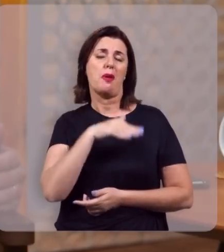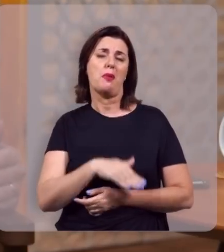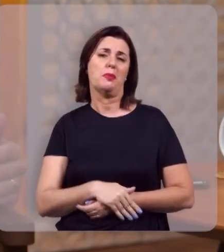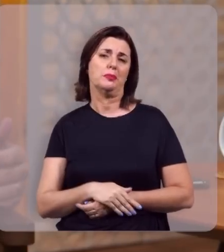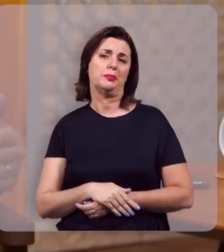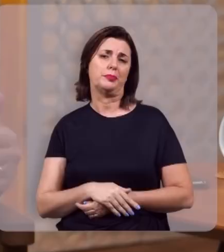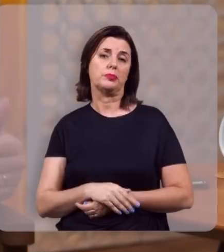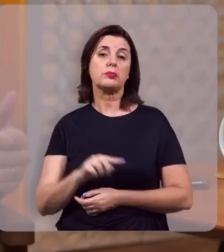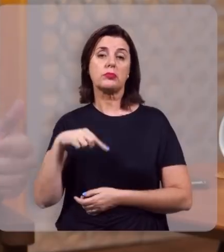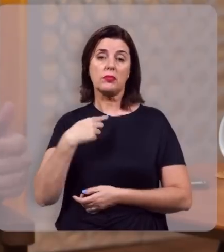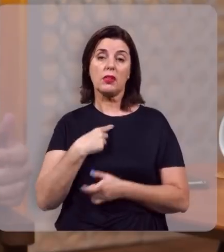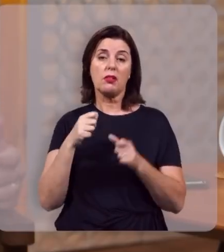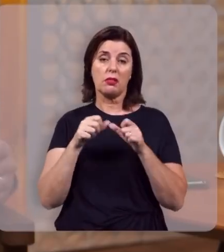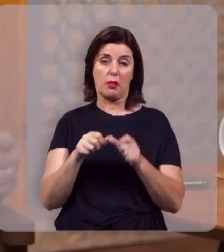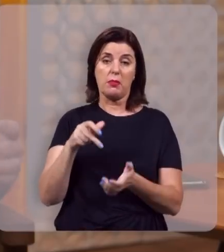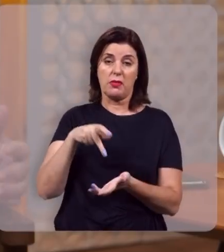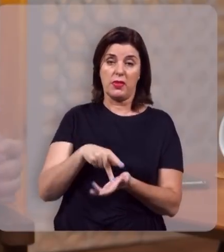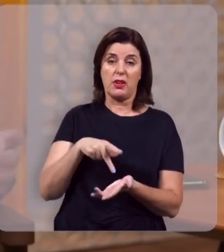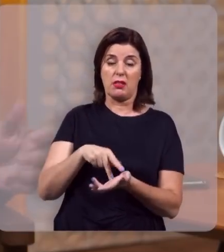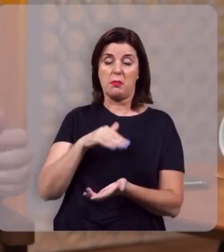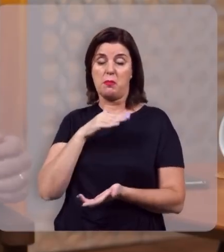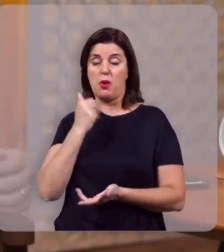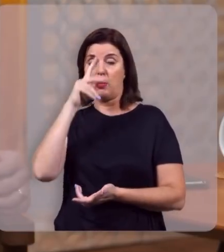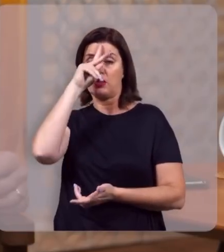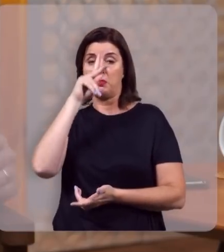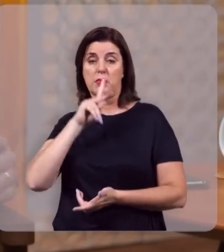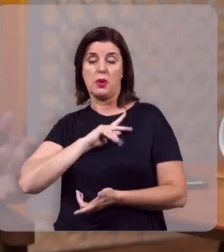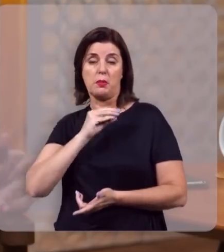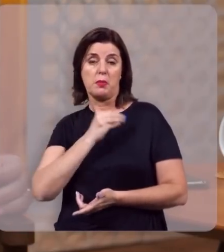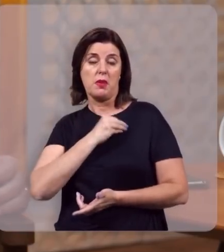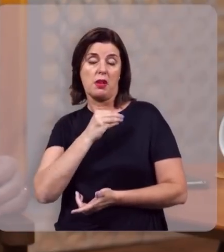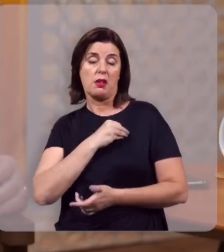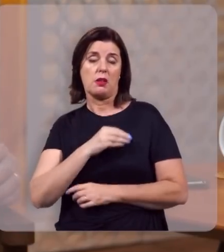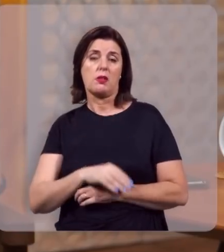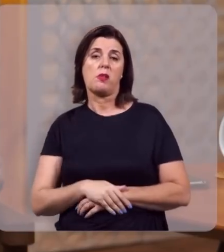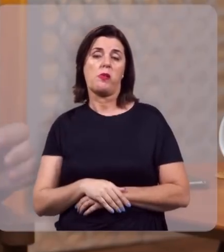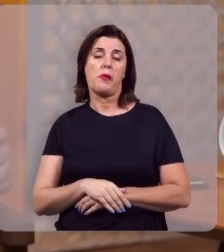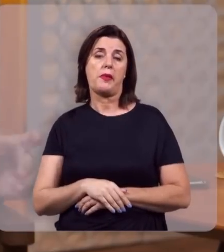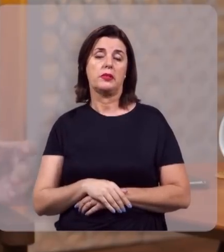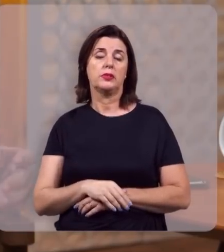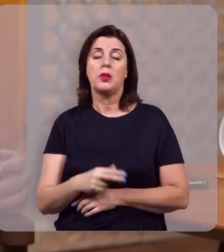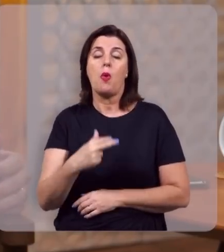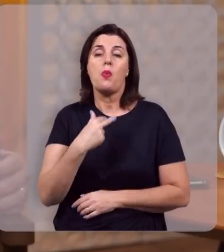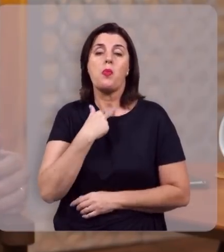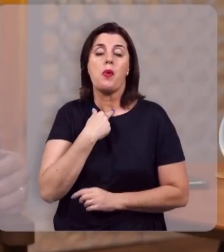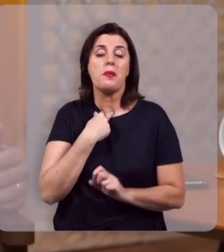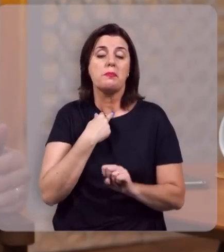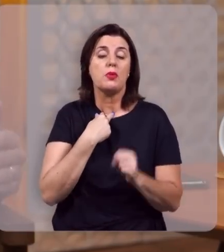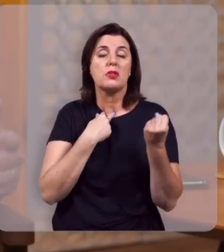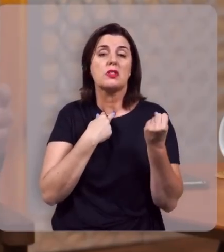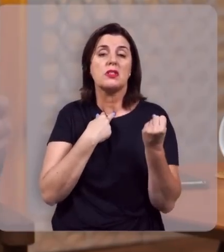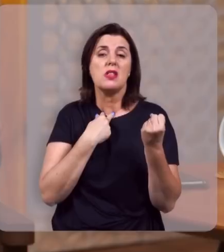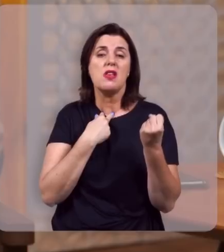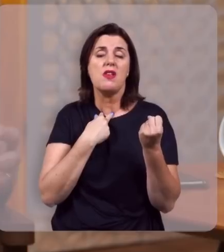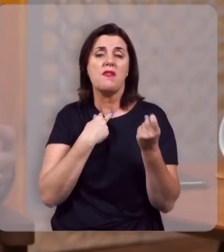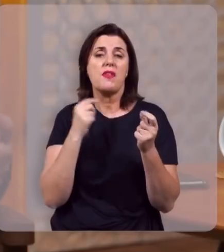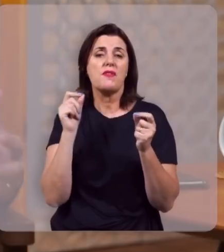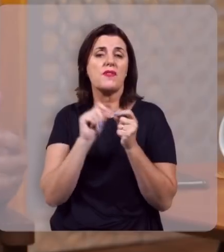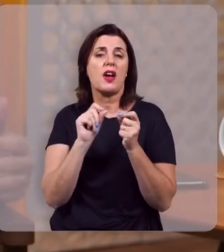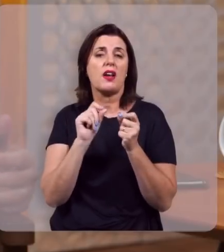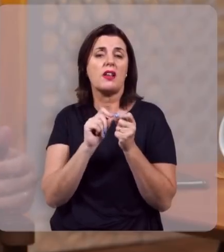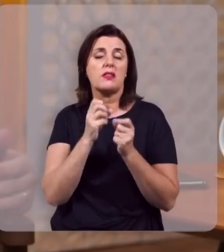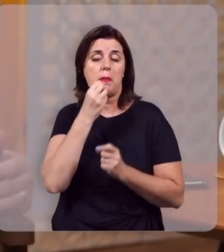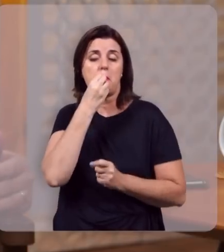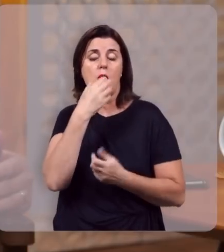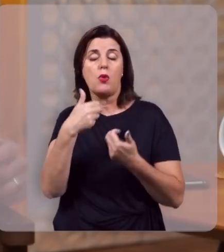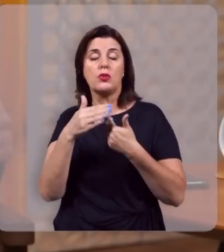mal. Nós estamos, de fato, mortos em nossos delitos e pecados, incapazes de fazer, de fato,